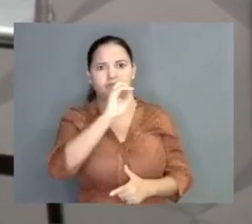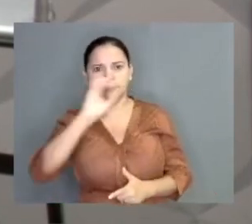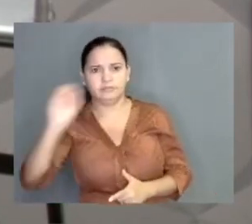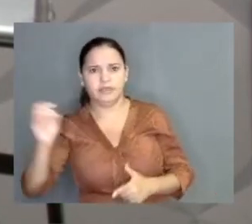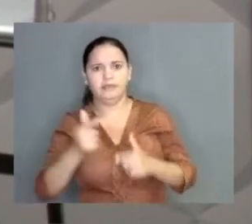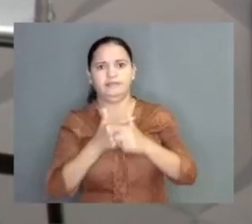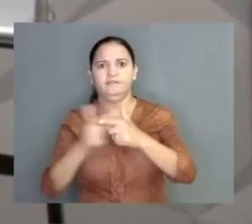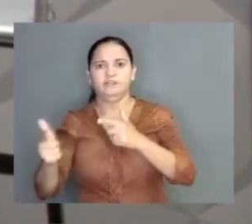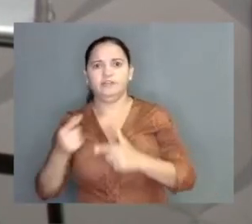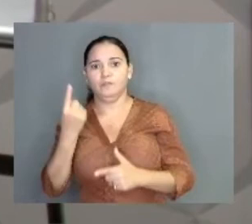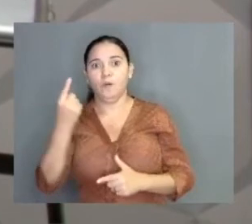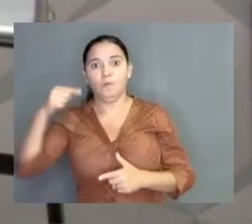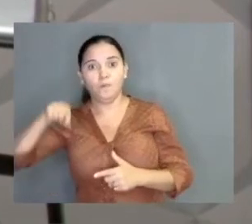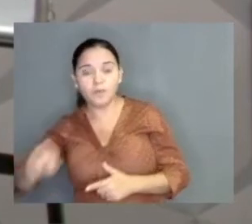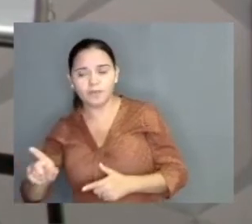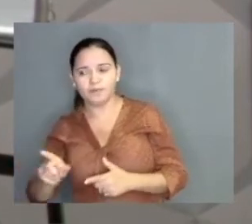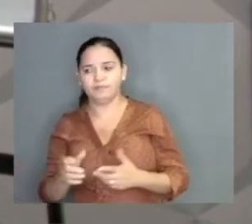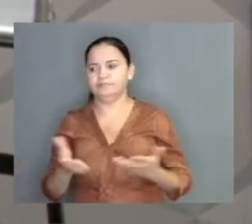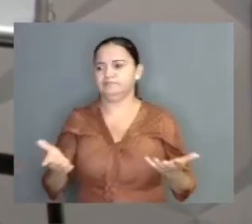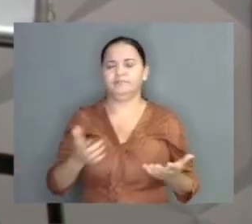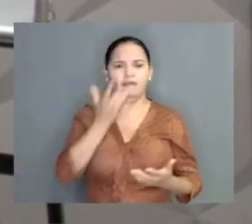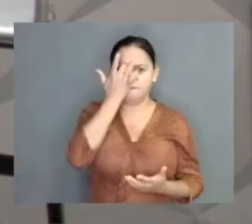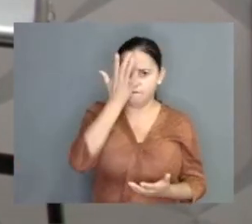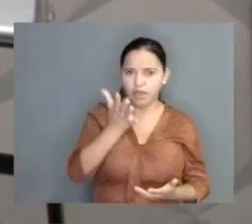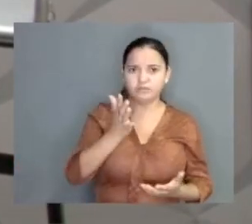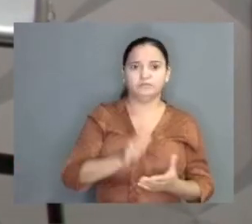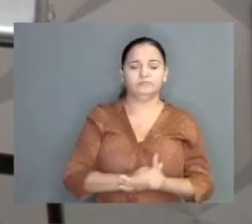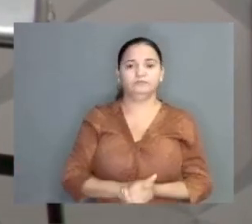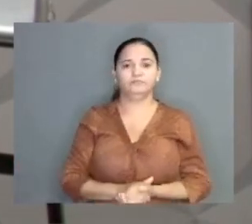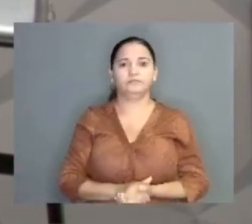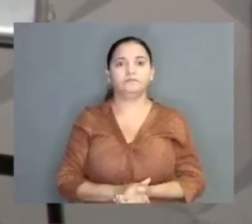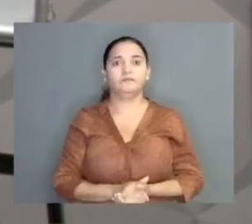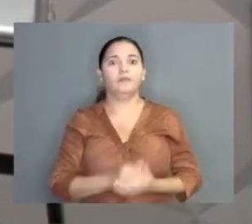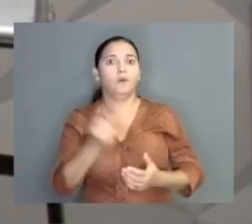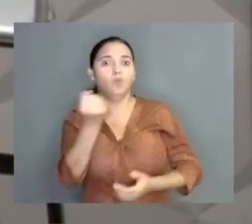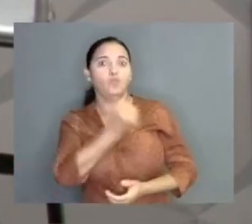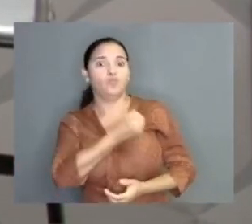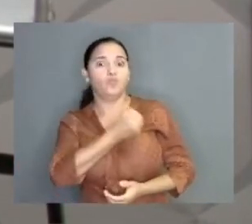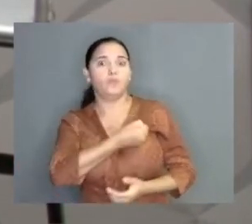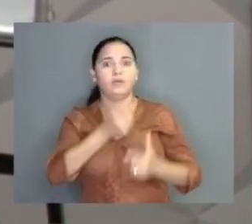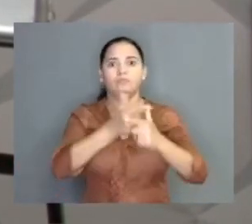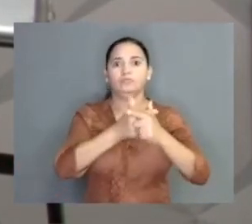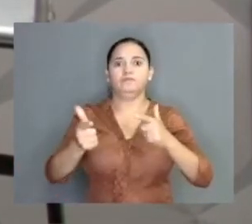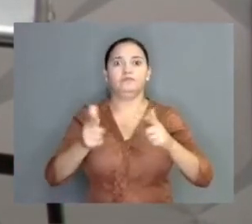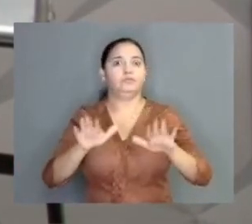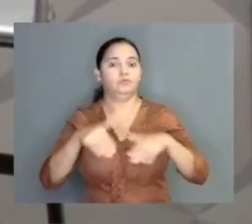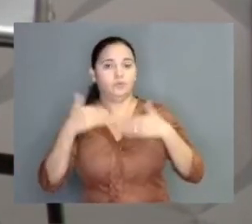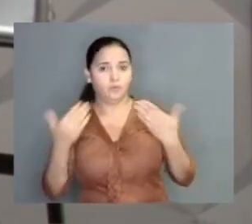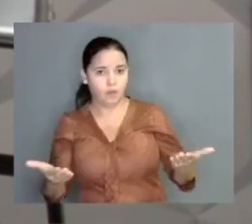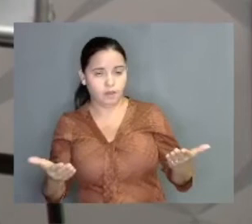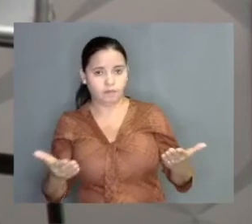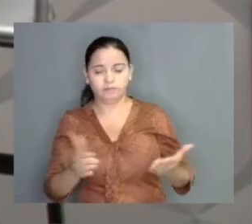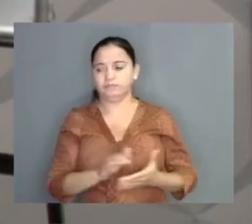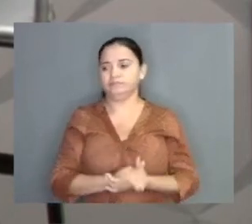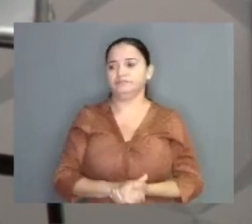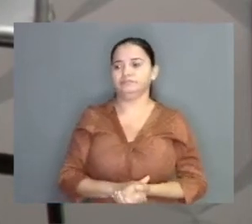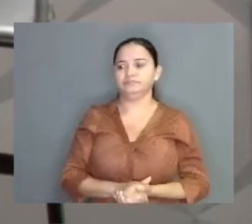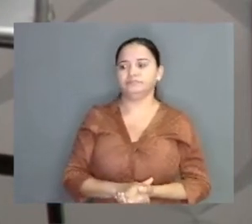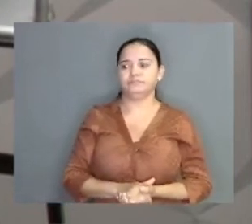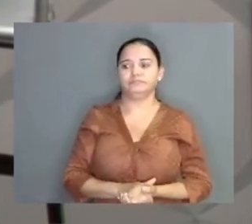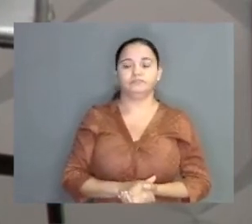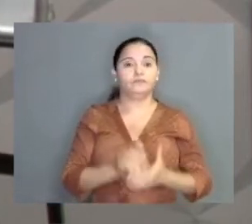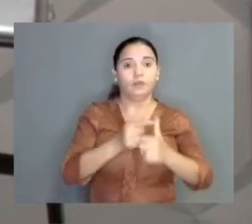fácil, sem fazer conta. Ó, quem é o número que está sendo dividido? 1. Vou colocar ele